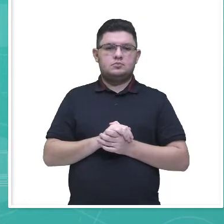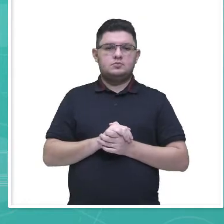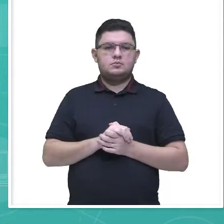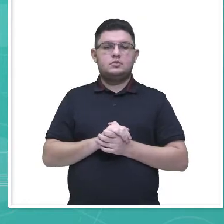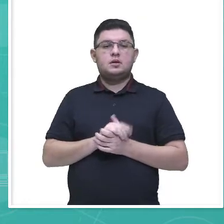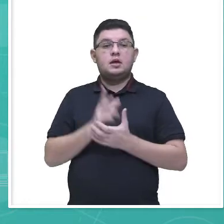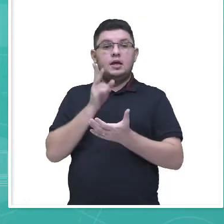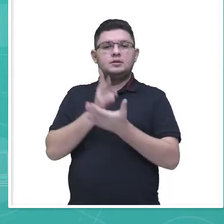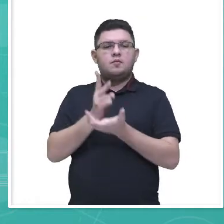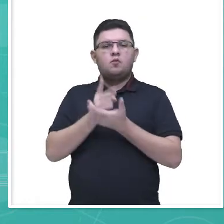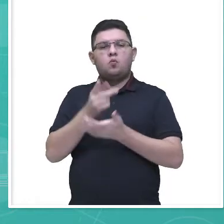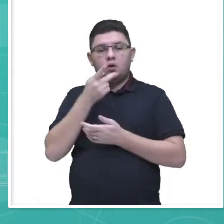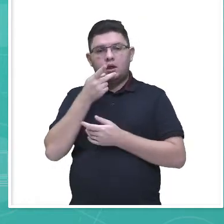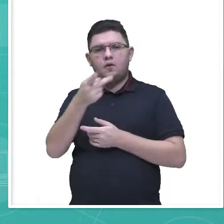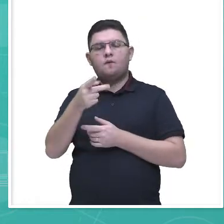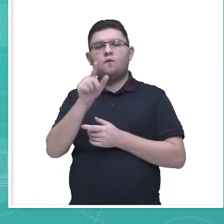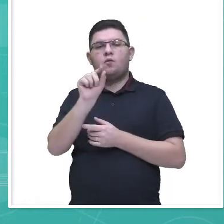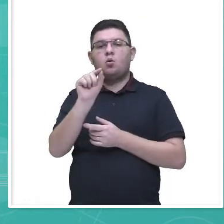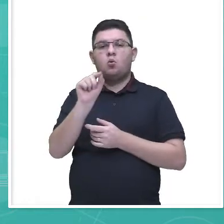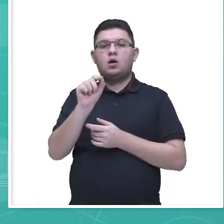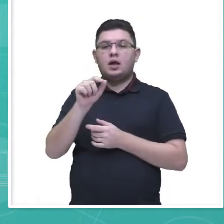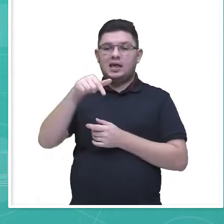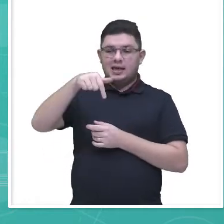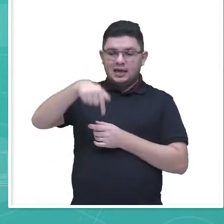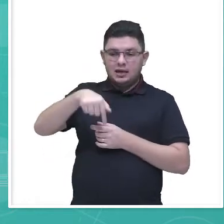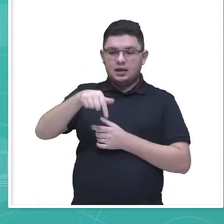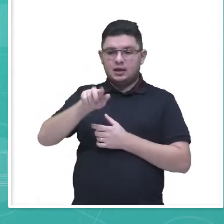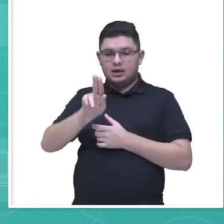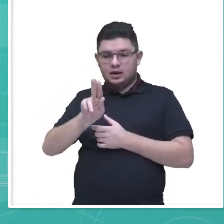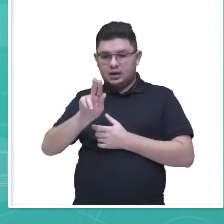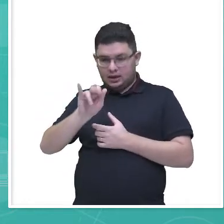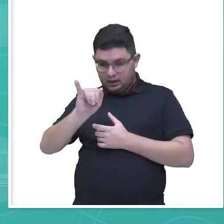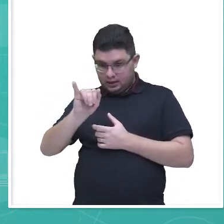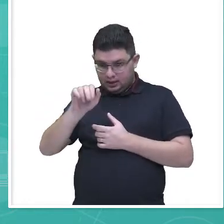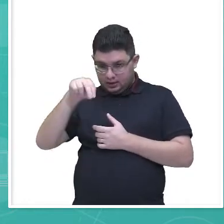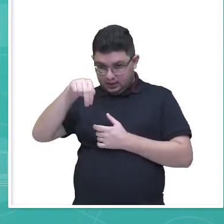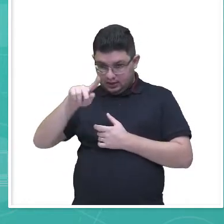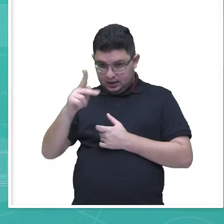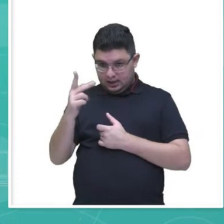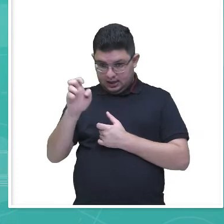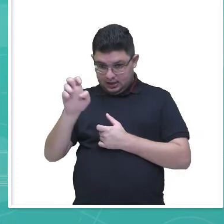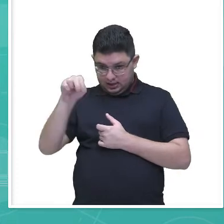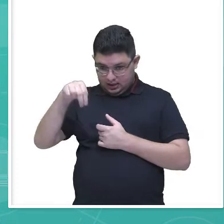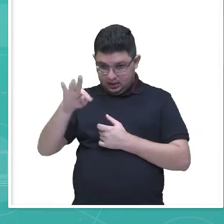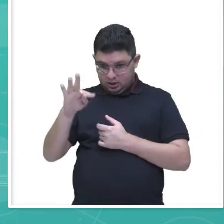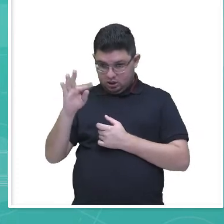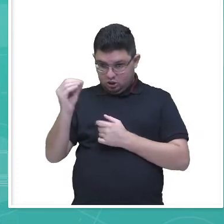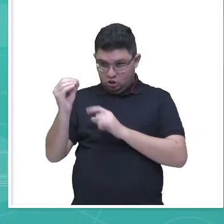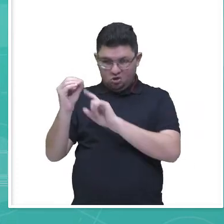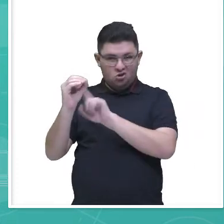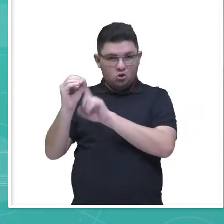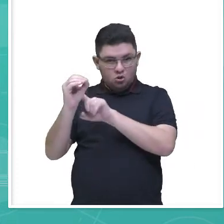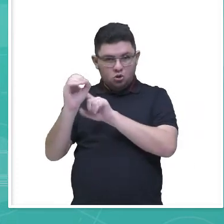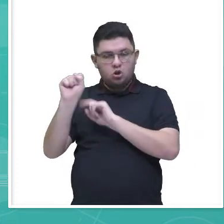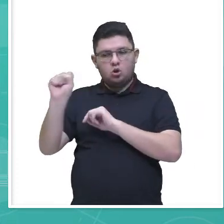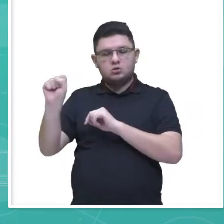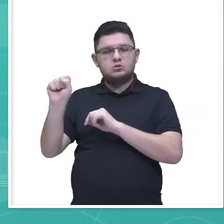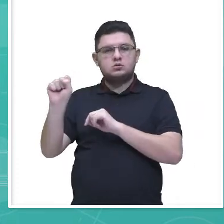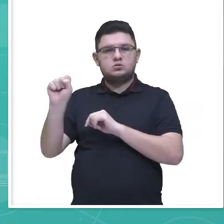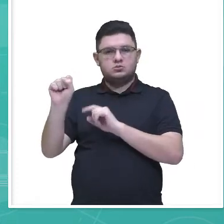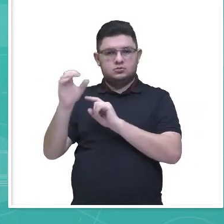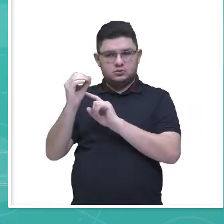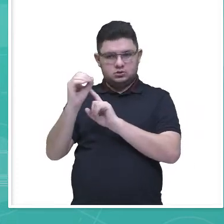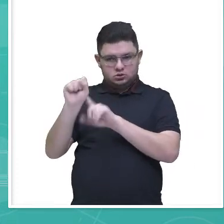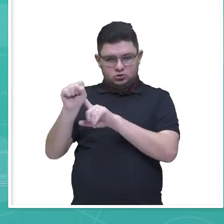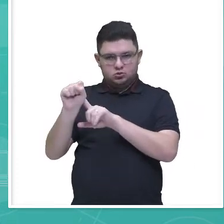na taberna, por exemplo, comprar queijo, vamos dizer assim, eu quero 500 gramas de queijo. O certo é